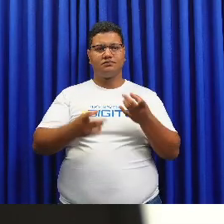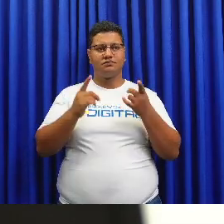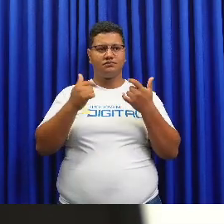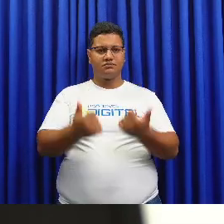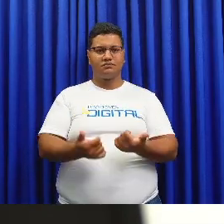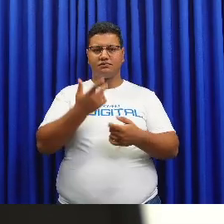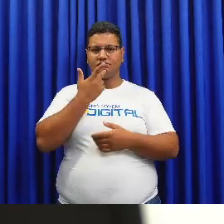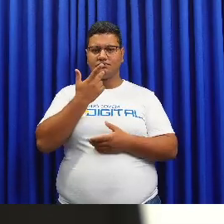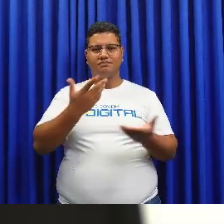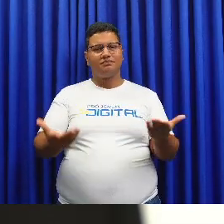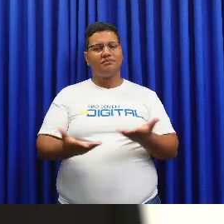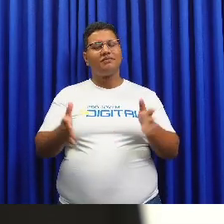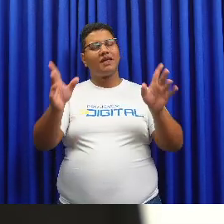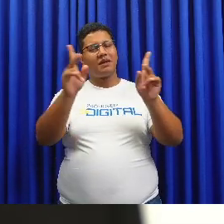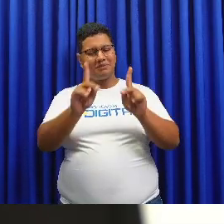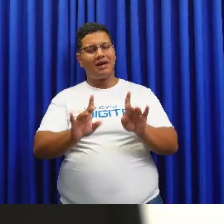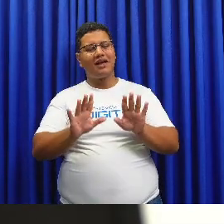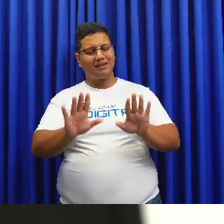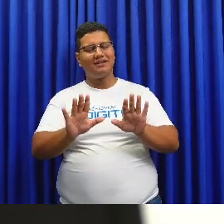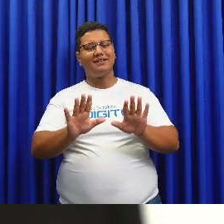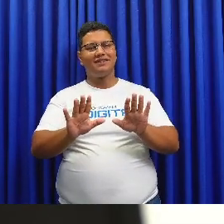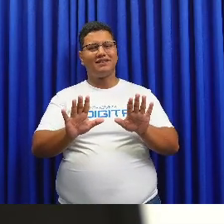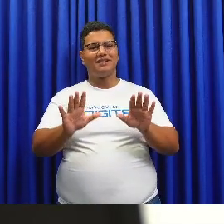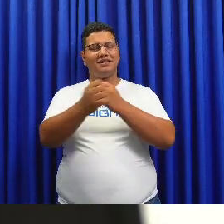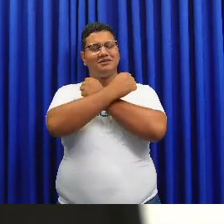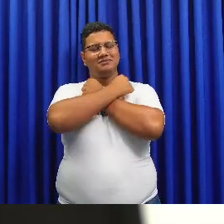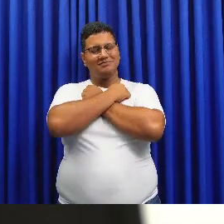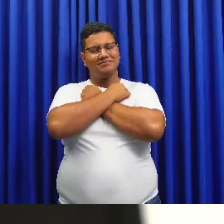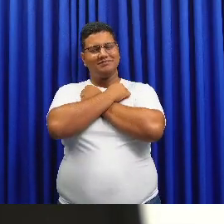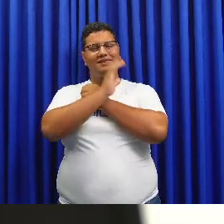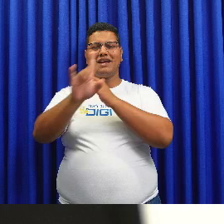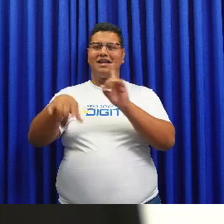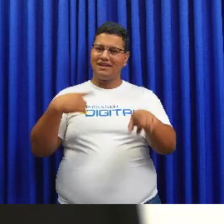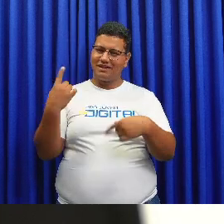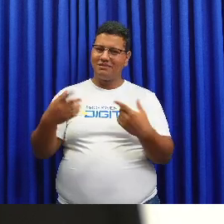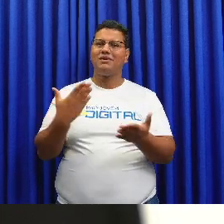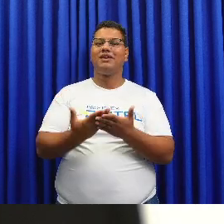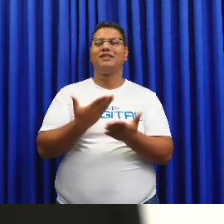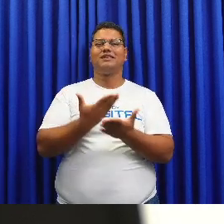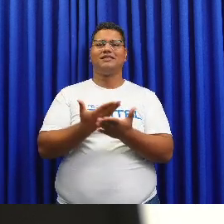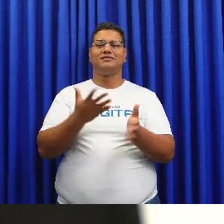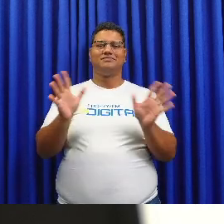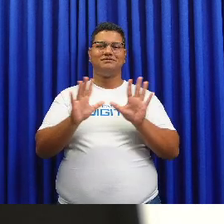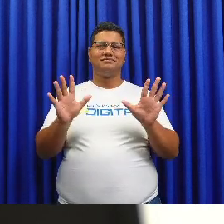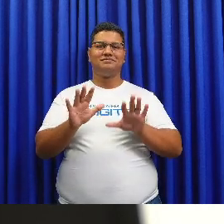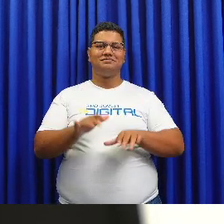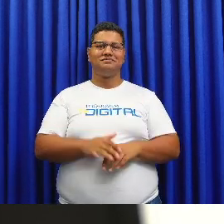Dito isso, fiquem na paz, um grande abraço e até a próxima aula.